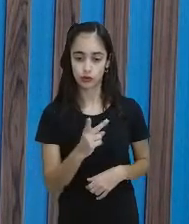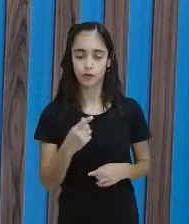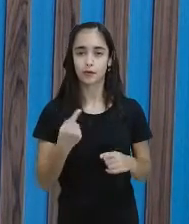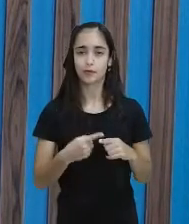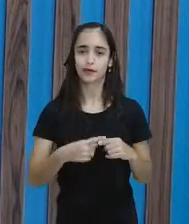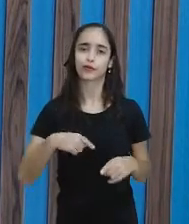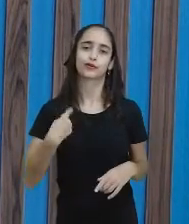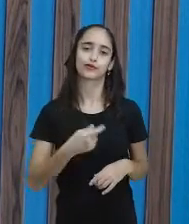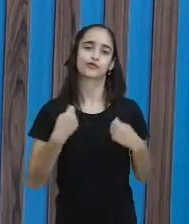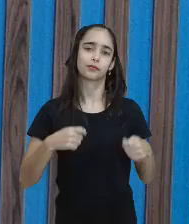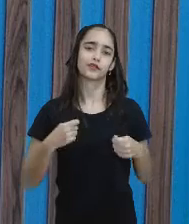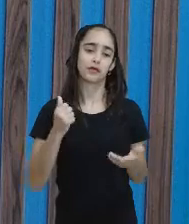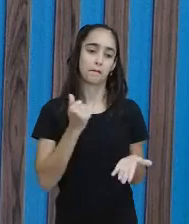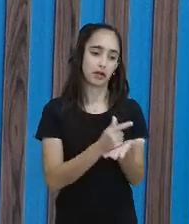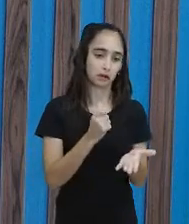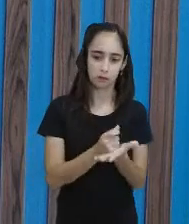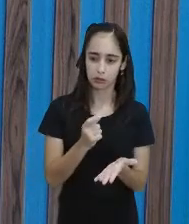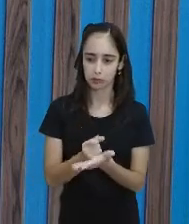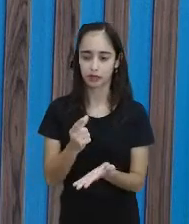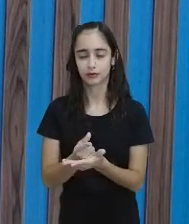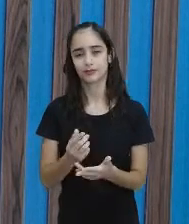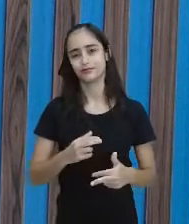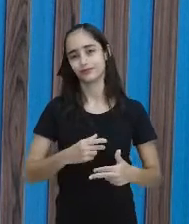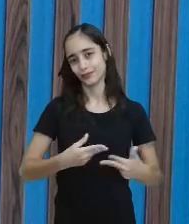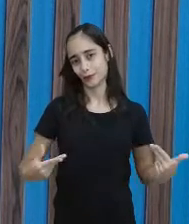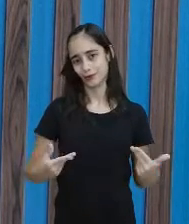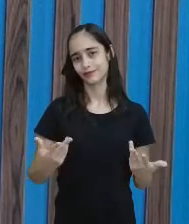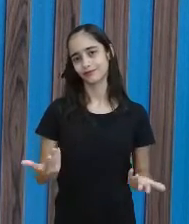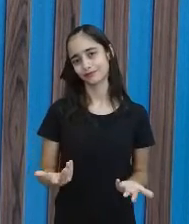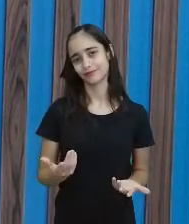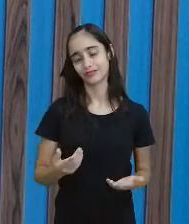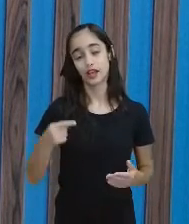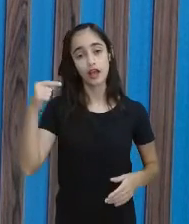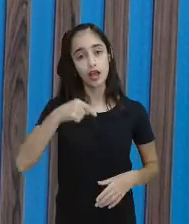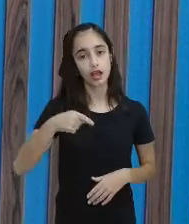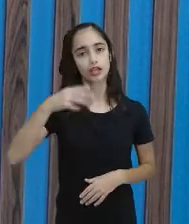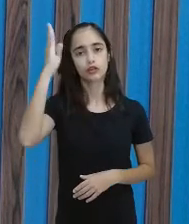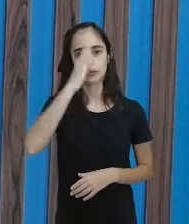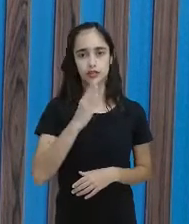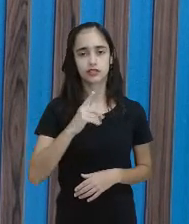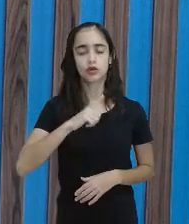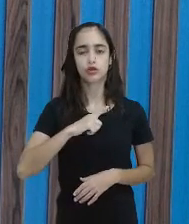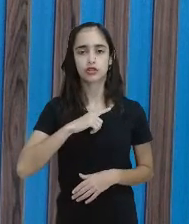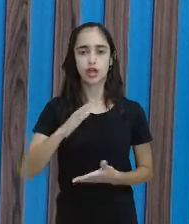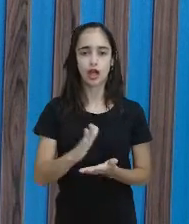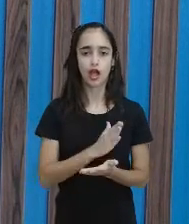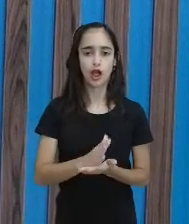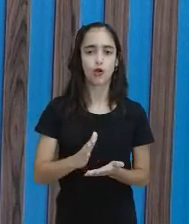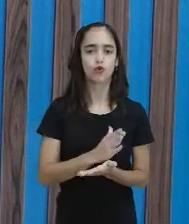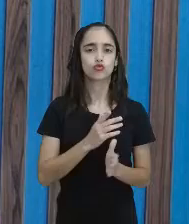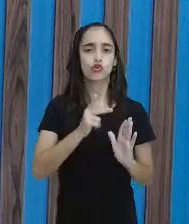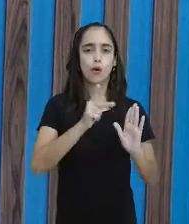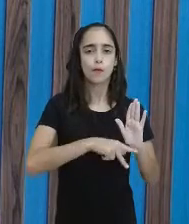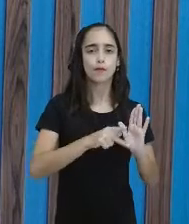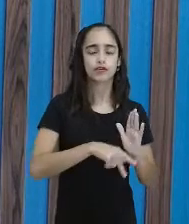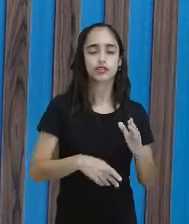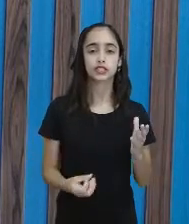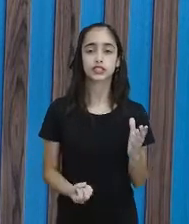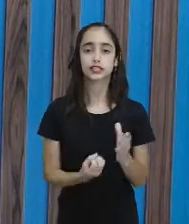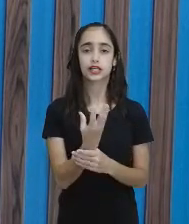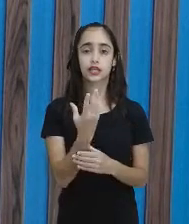gente tem alguns incentivos aqui no Brasil, né? Algumas bolsas, né? Que foram criadas aí